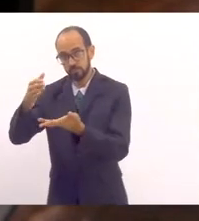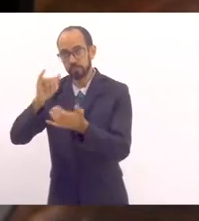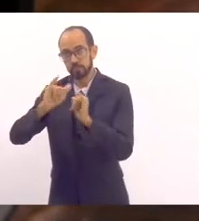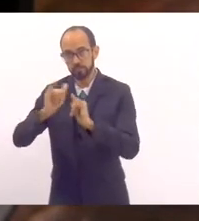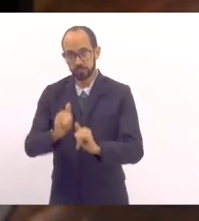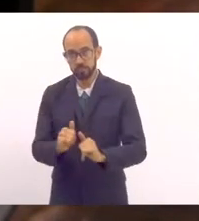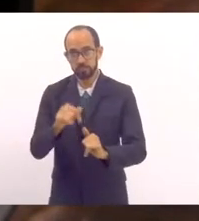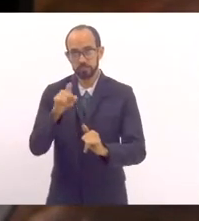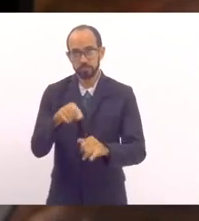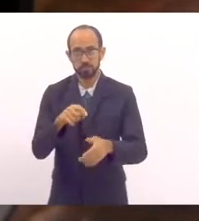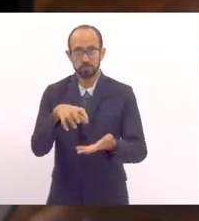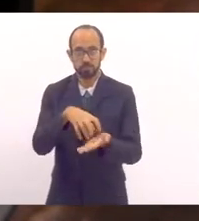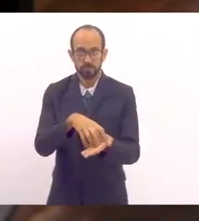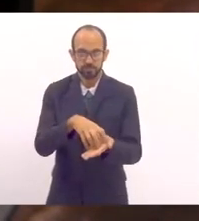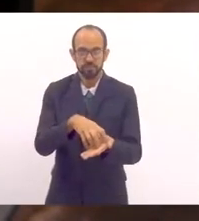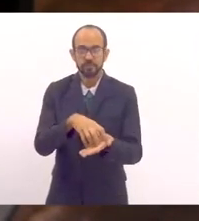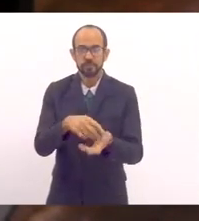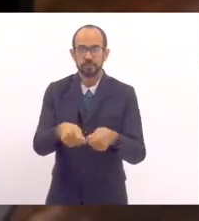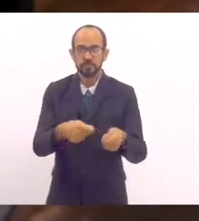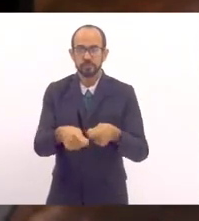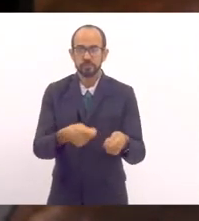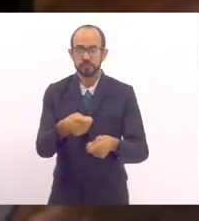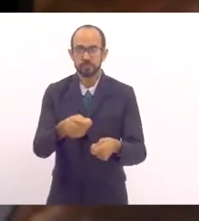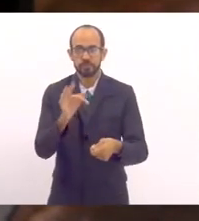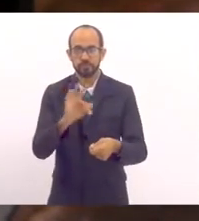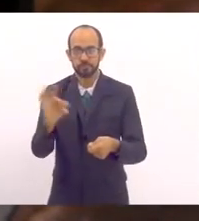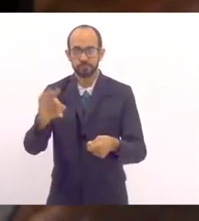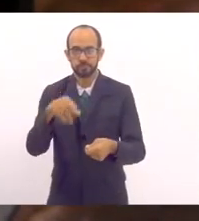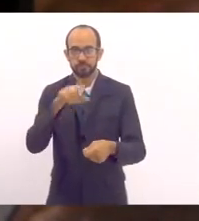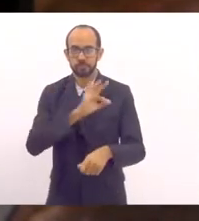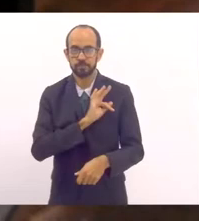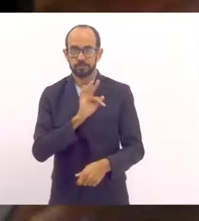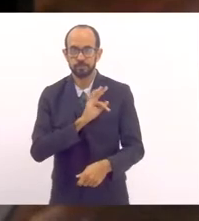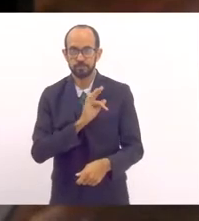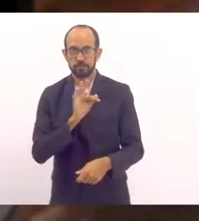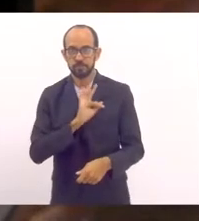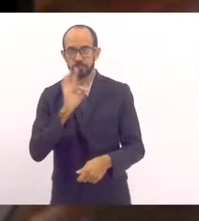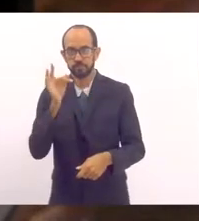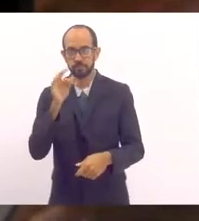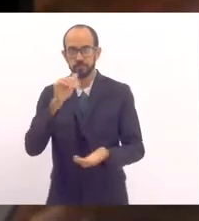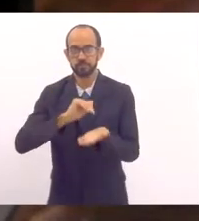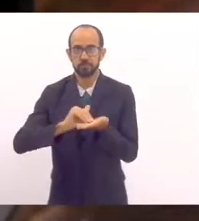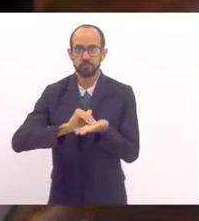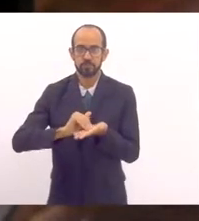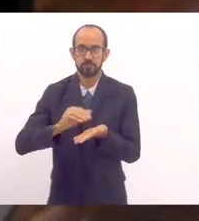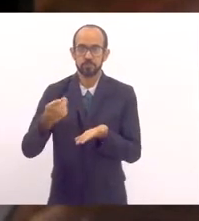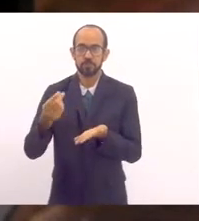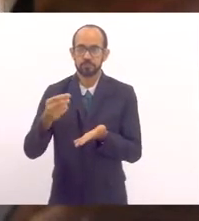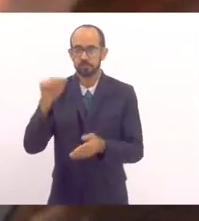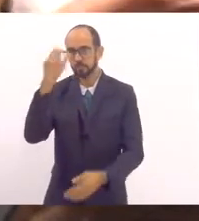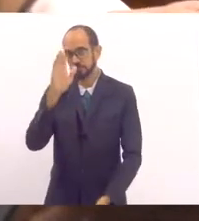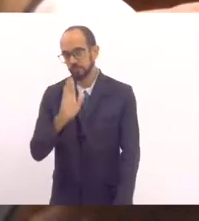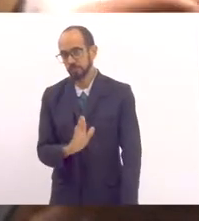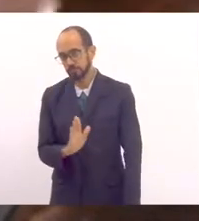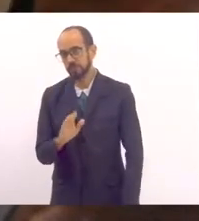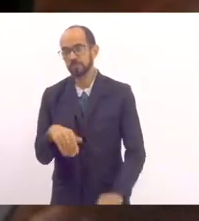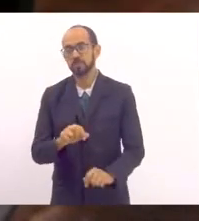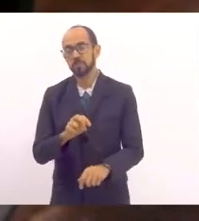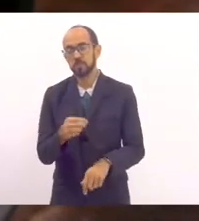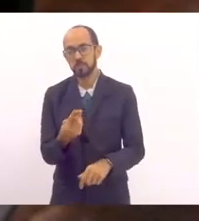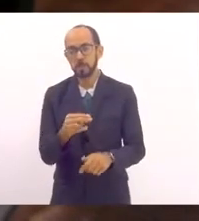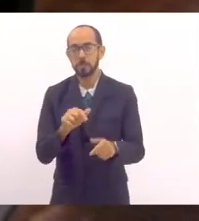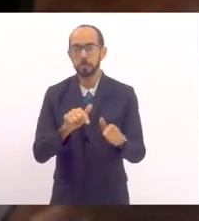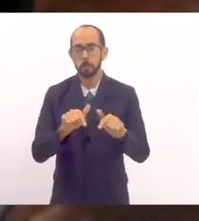de controles federais, né? A Polícia Federal, né? A Secretaria da Fazenda Nacional, são dados reais, né? Secretaria de